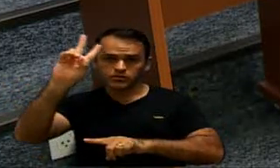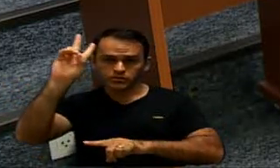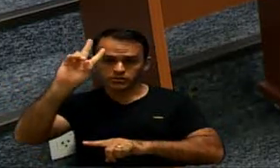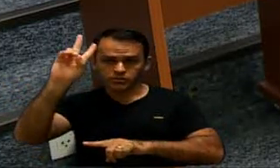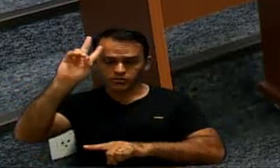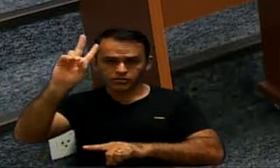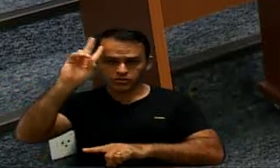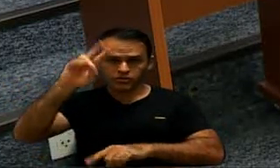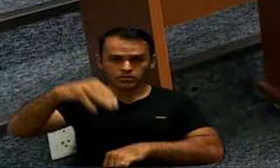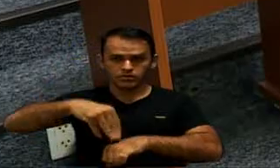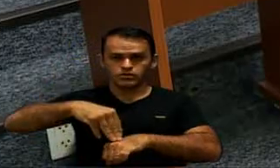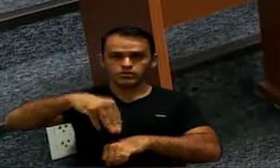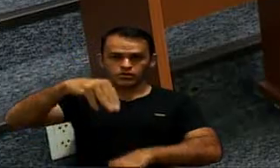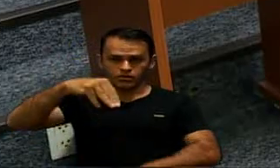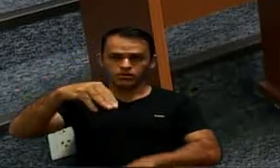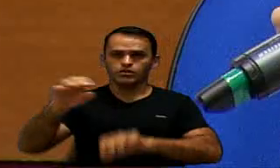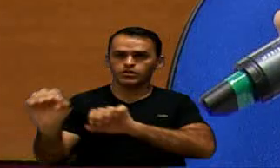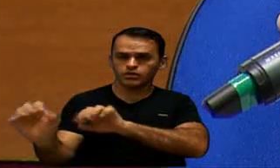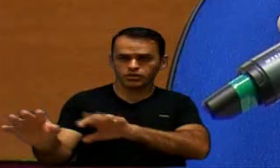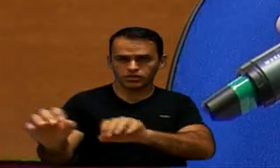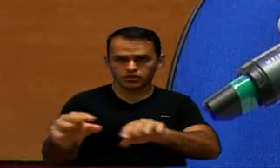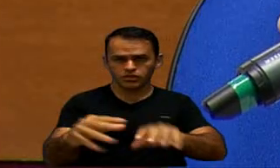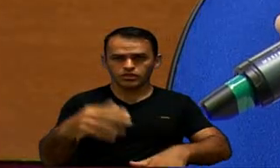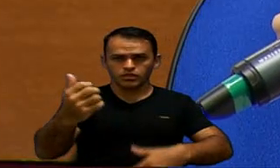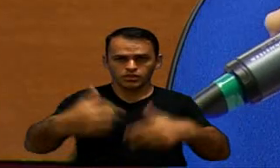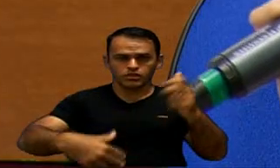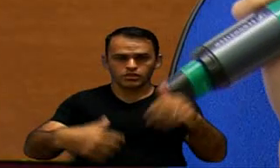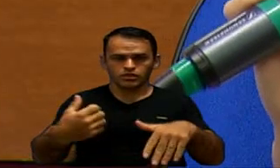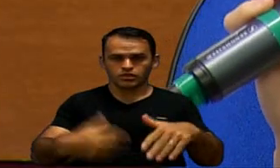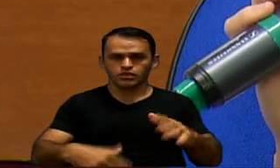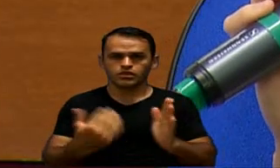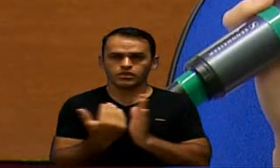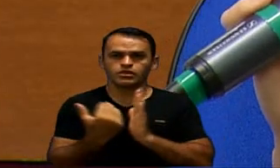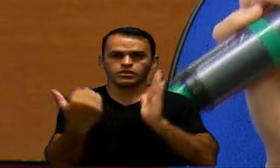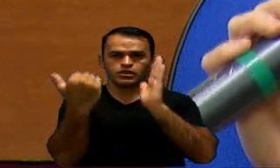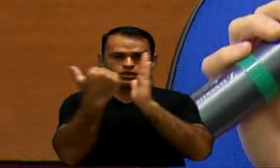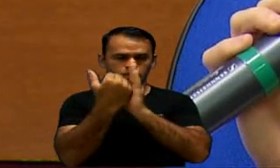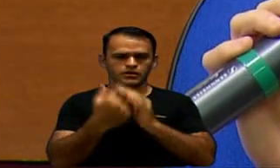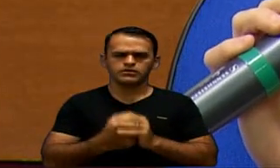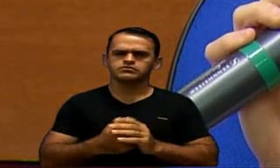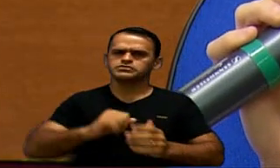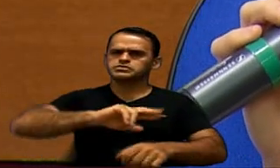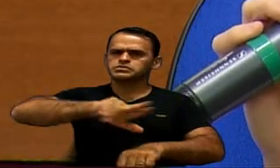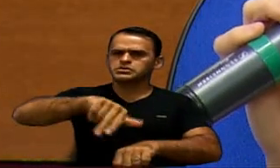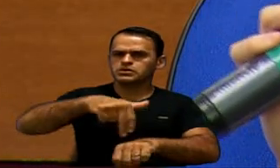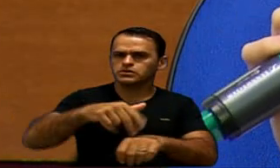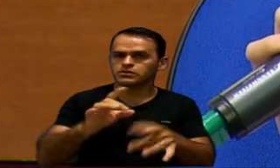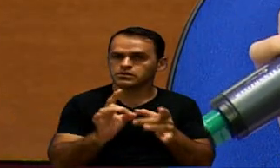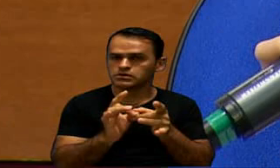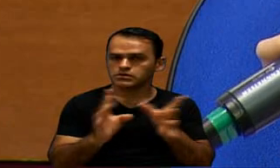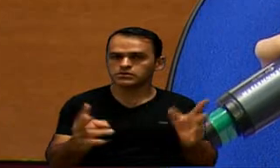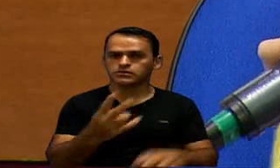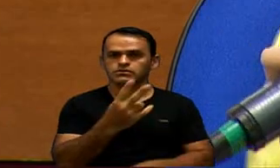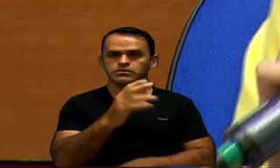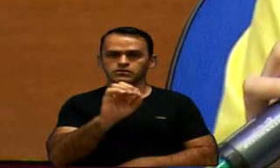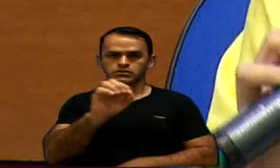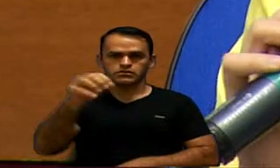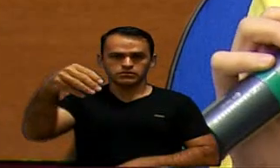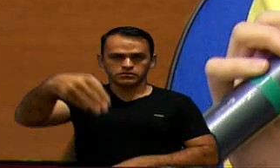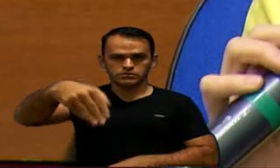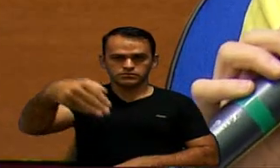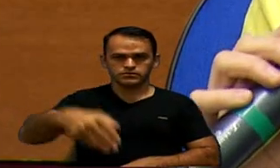mestranda em educação, né? Vai dar aqui, fazer a sua contribuição. Keila, se quiser usar a tribuna, fique à vontade, por favor. Tem 20 minutos.